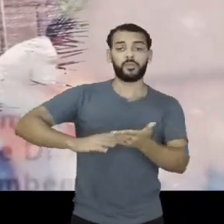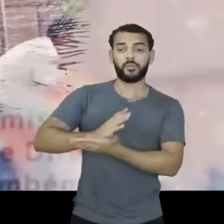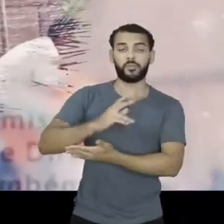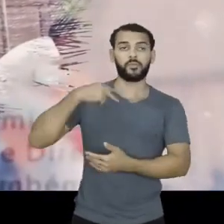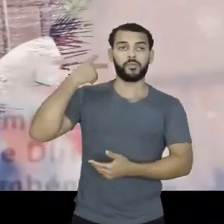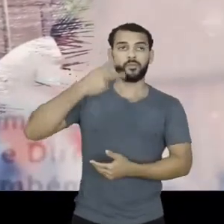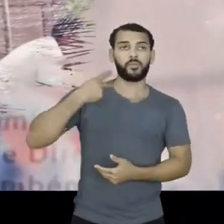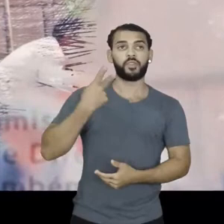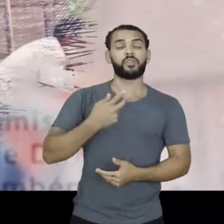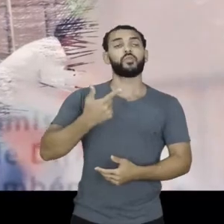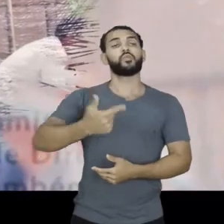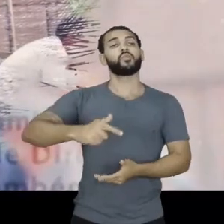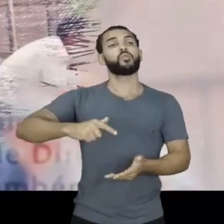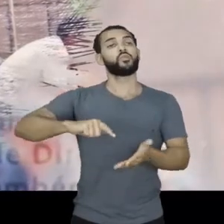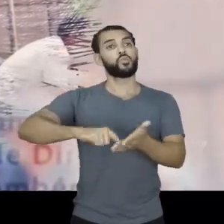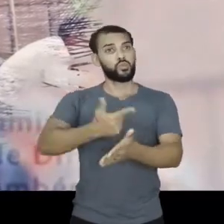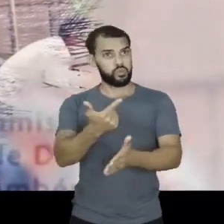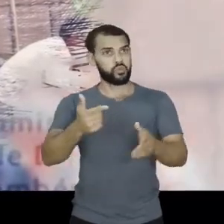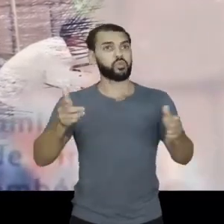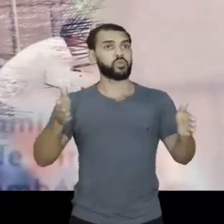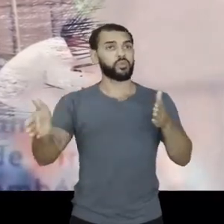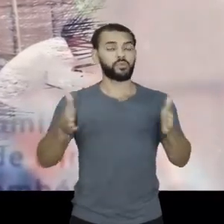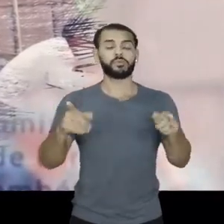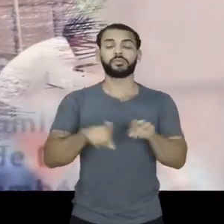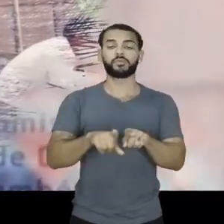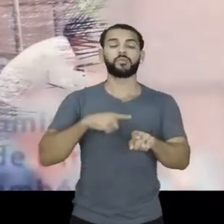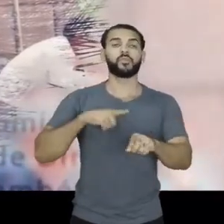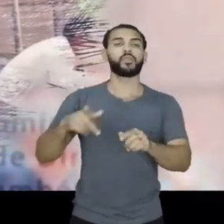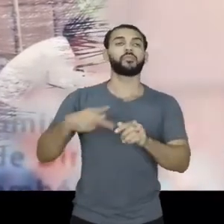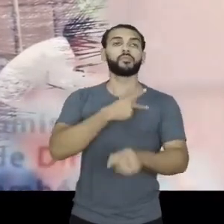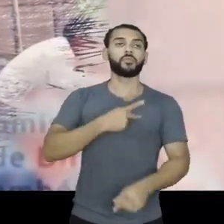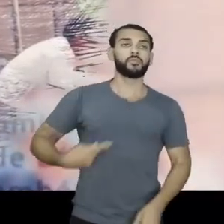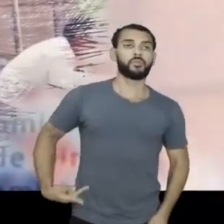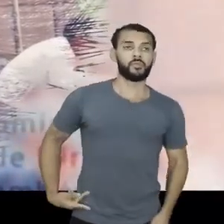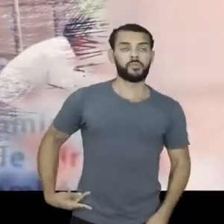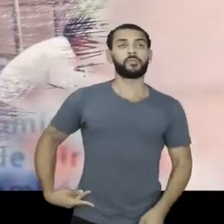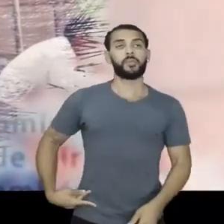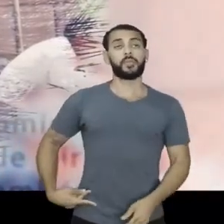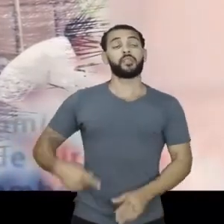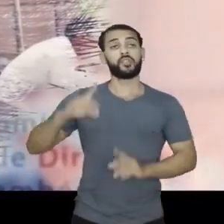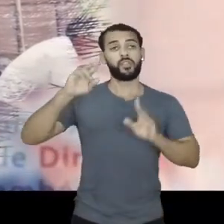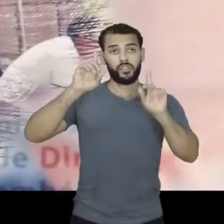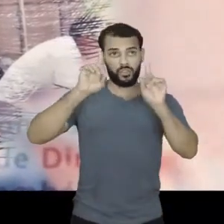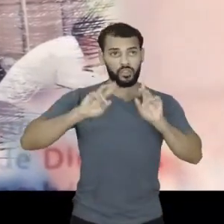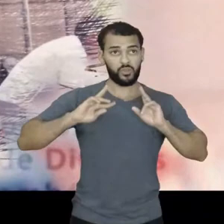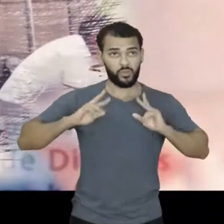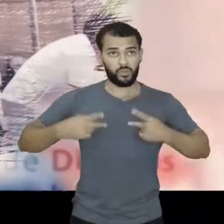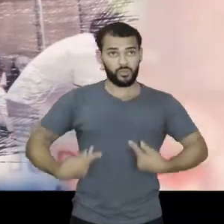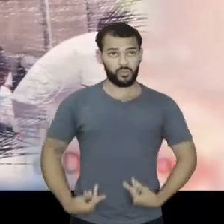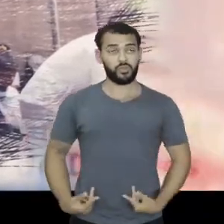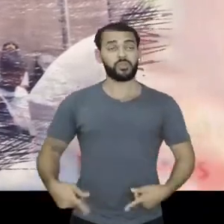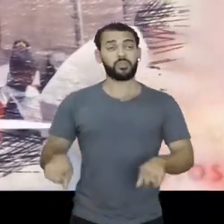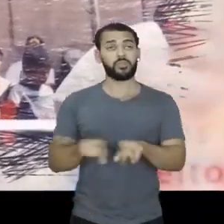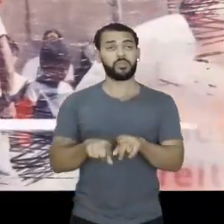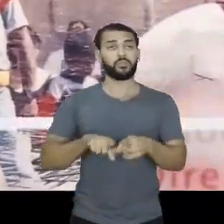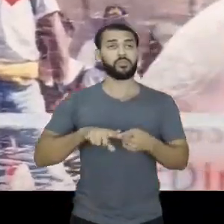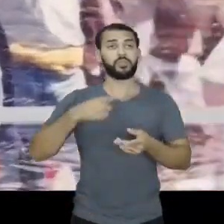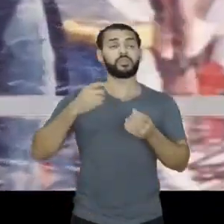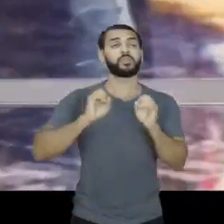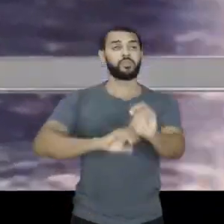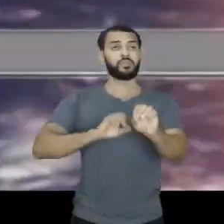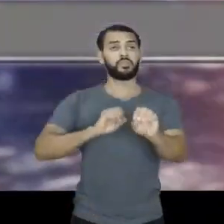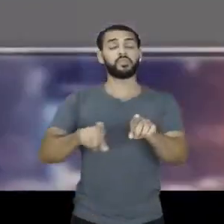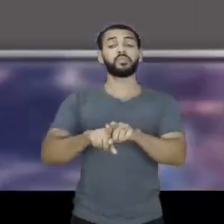2 mandatos, presidiu as comissões de Educação e de Direitos Humanos e também foi líder do PT e do governo municipal